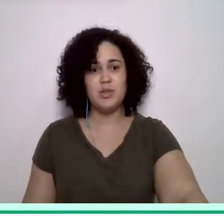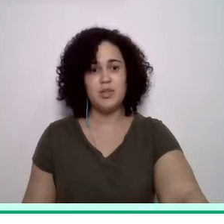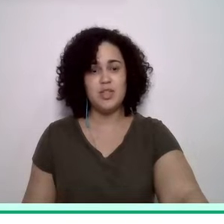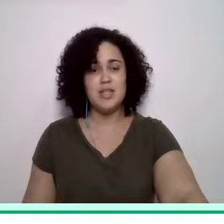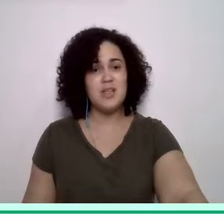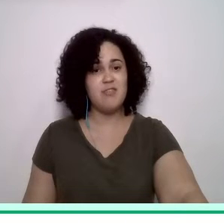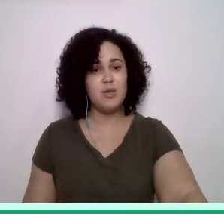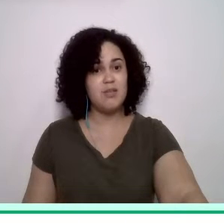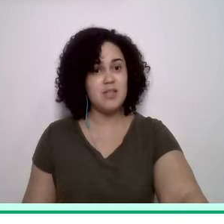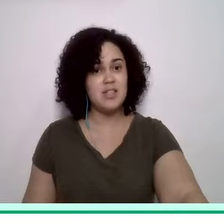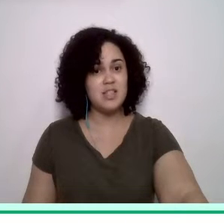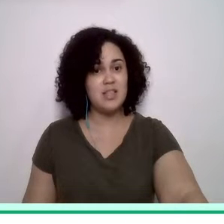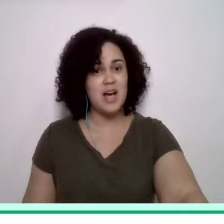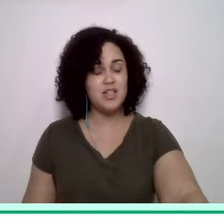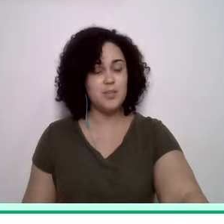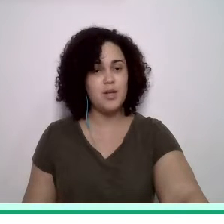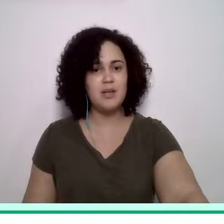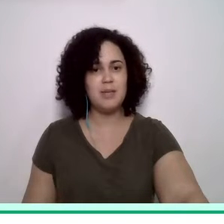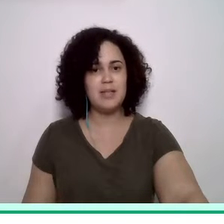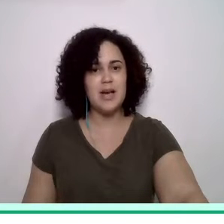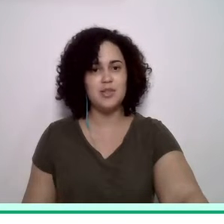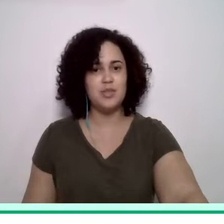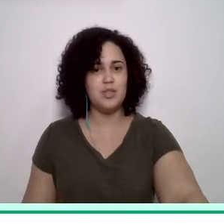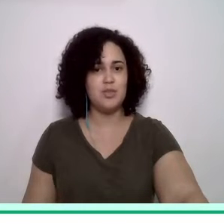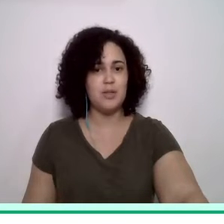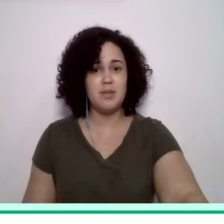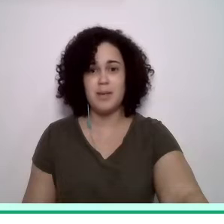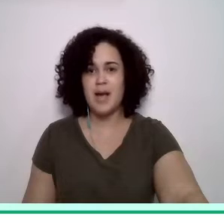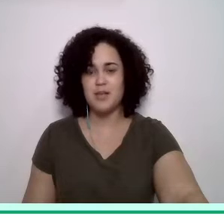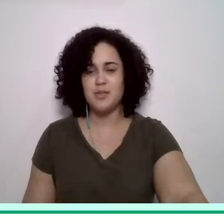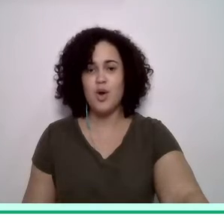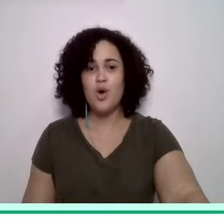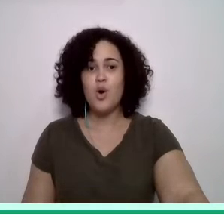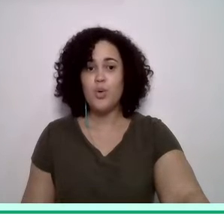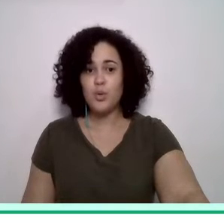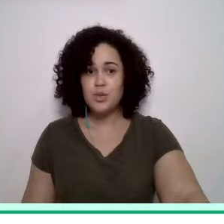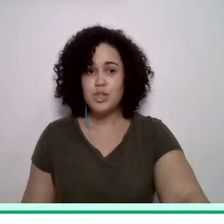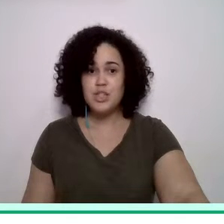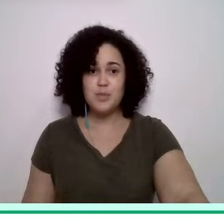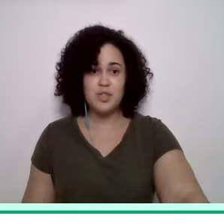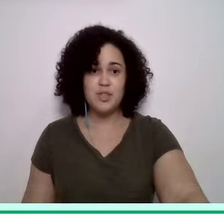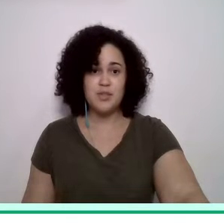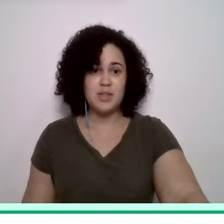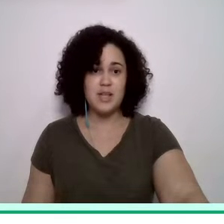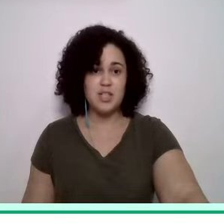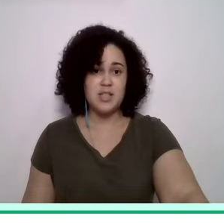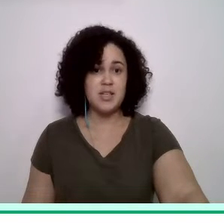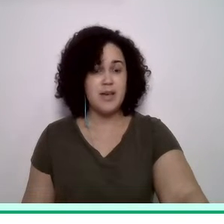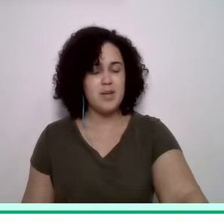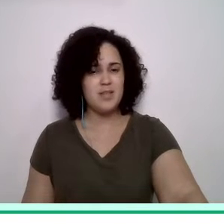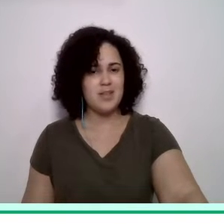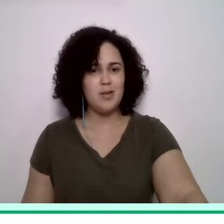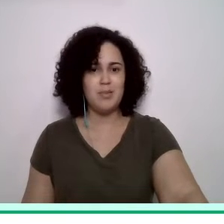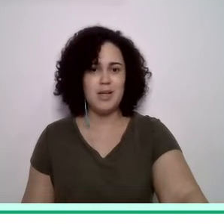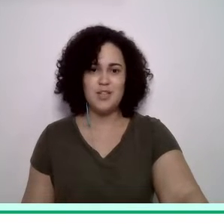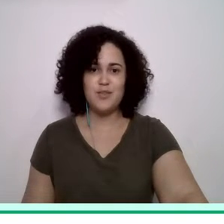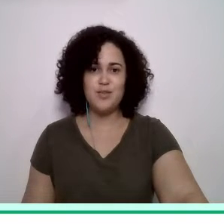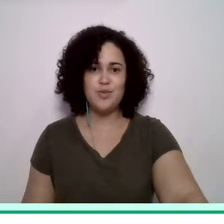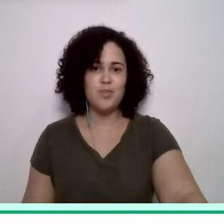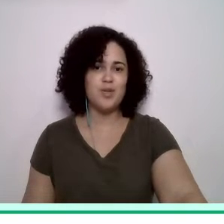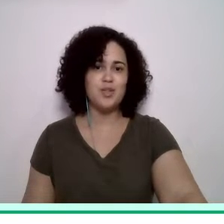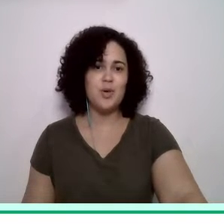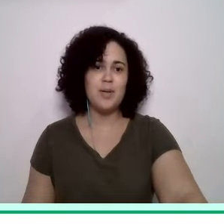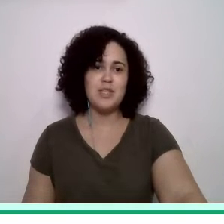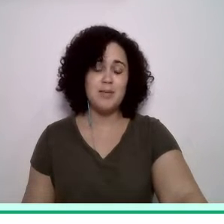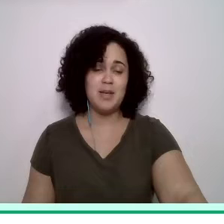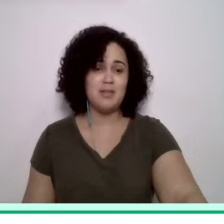novas metodologias devido à versatilidade e portabilidade dos instrumentos empregados. O uso de dispositivos inteligentes que apresentam aplicativos